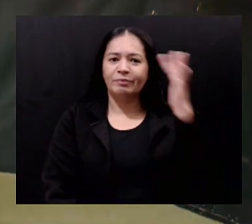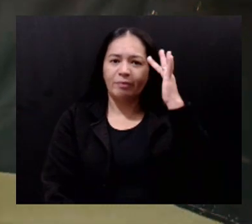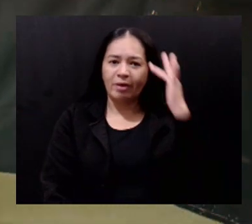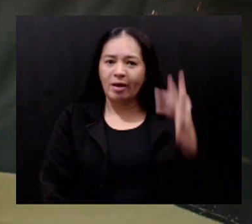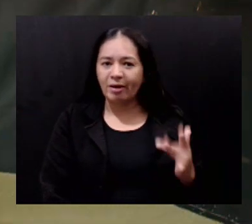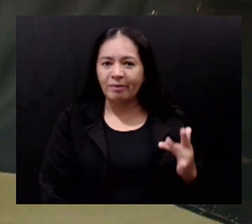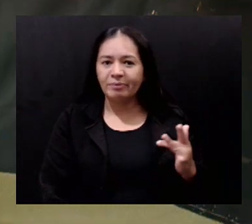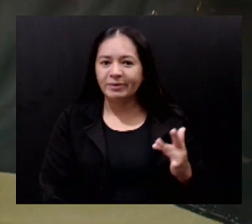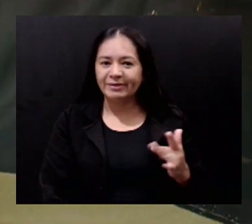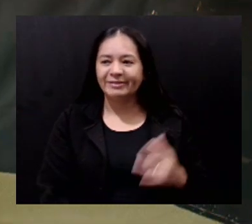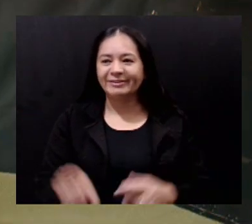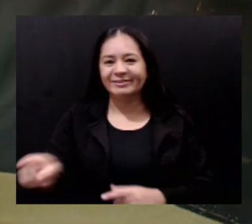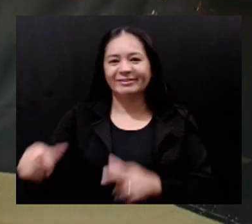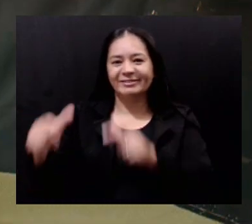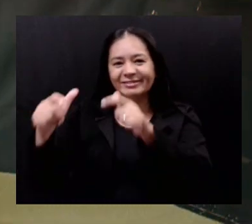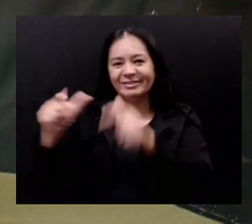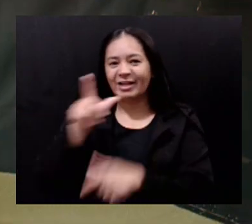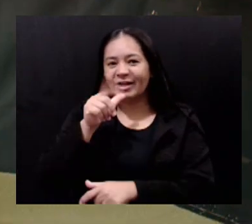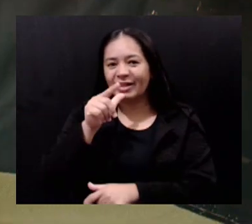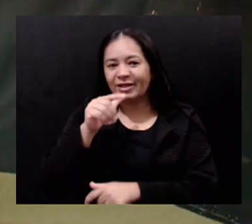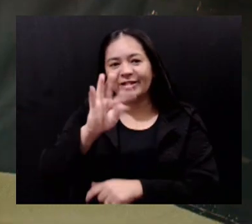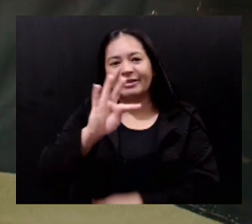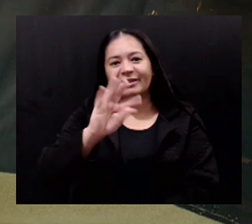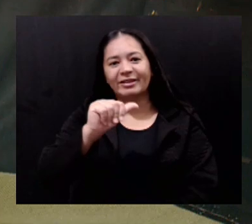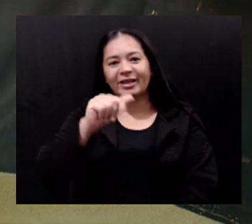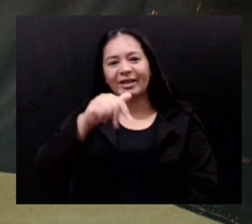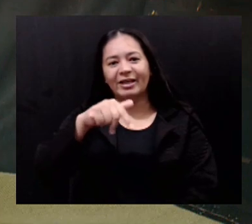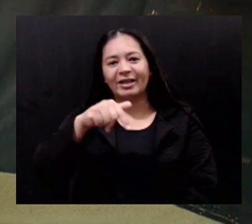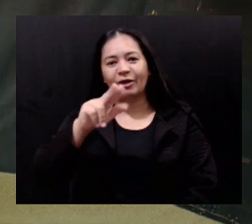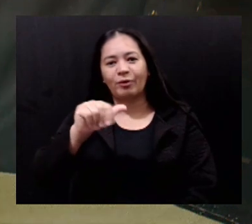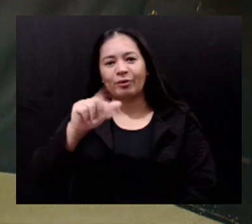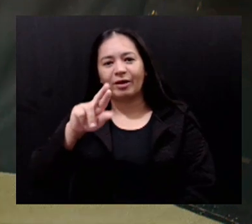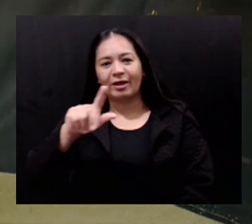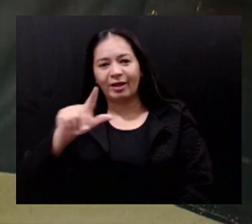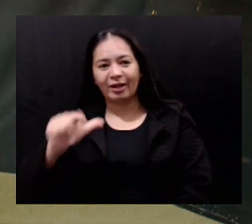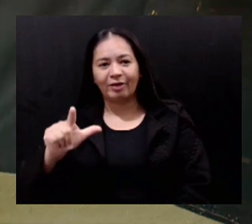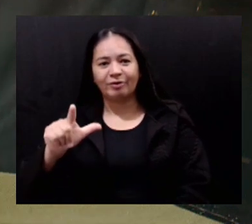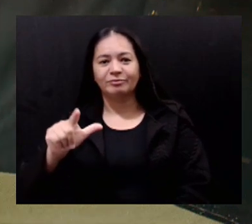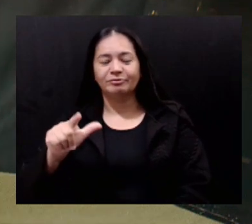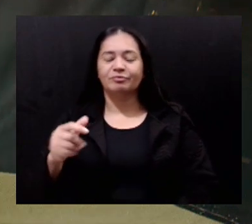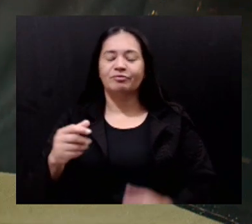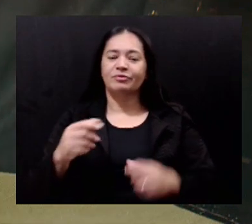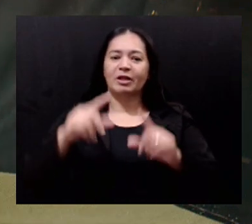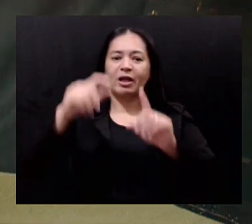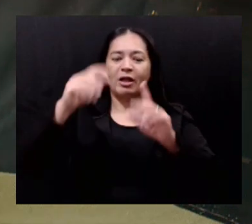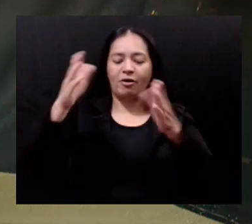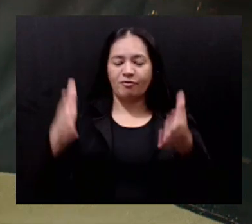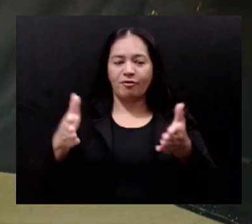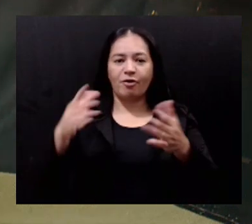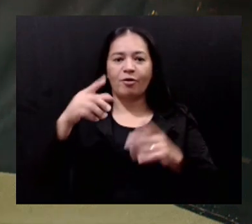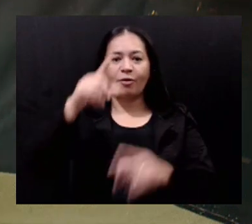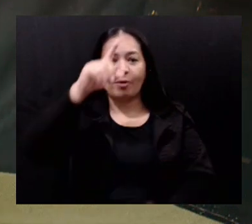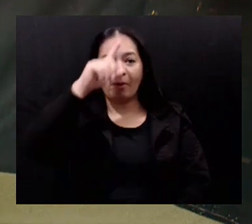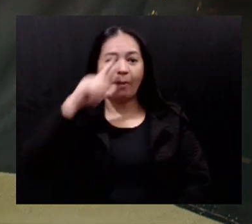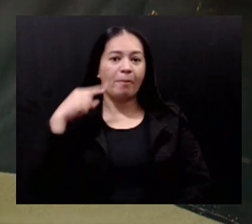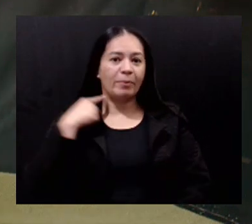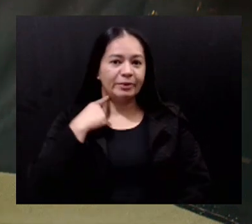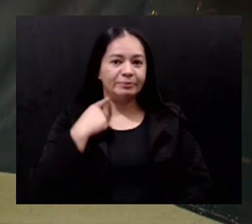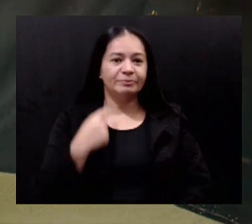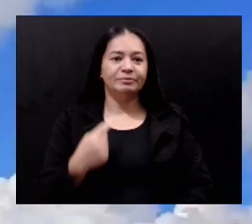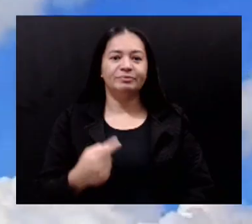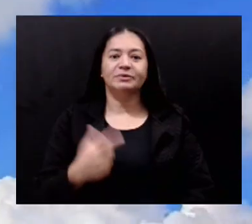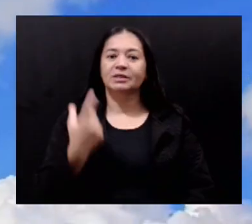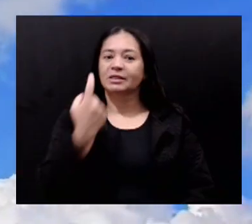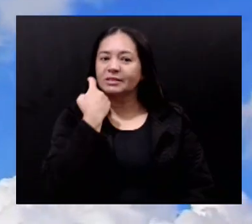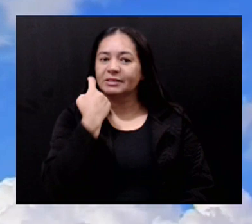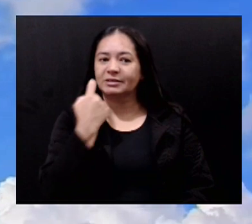toda essa ação aí em alusão ao Maio Amarelo. Sexta-feira, previsão do tempo.